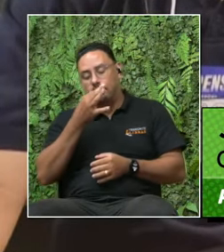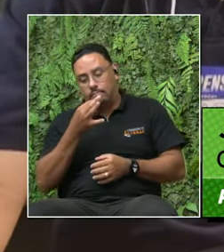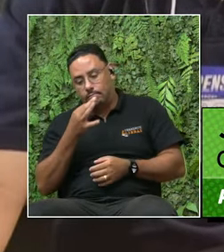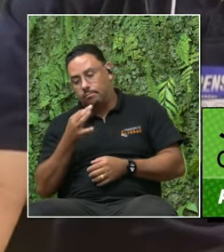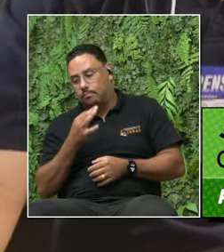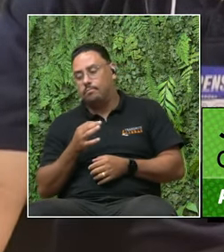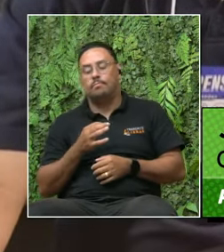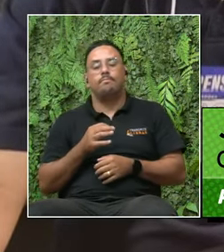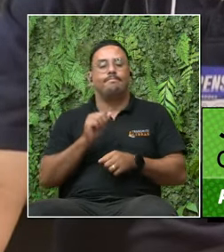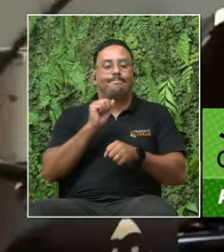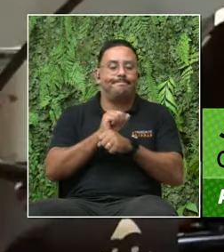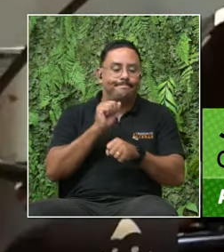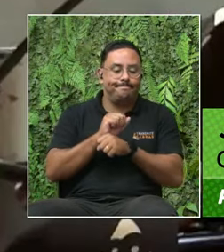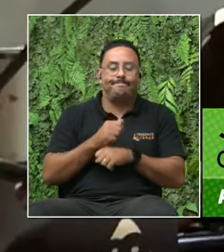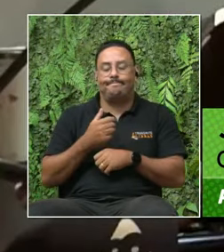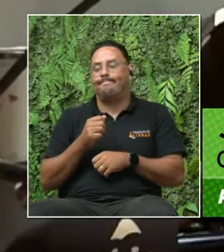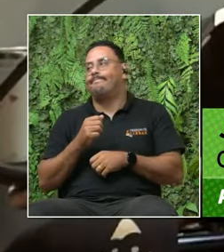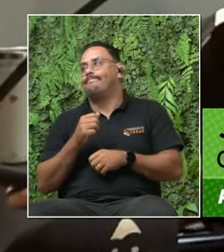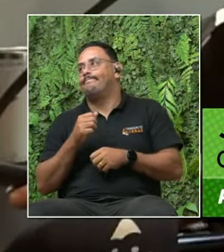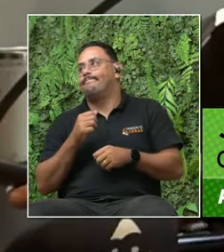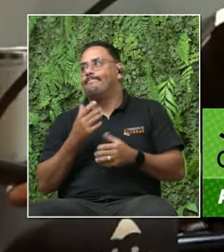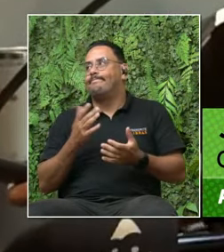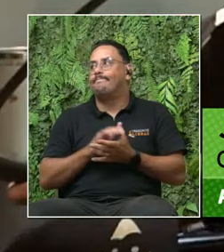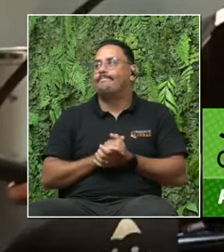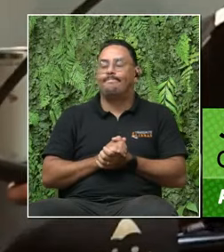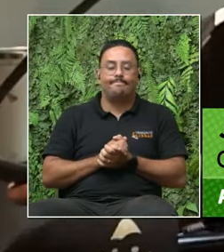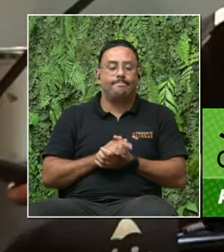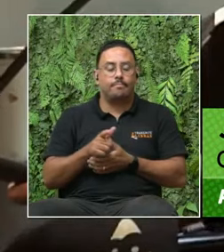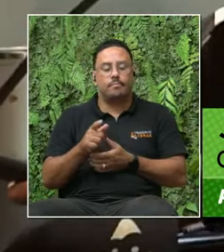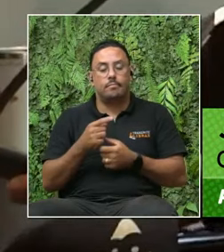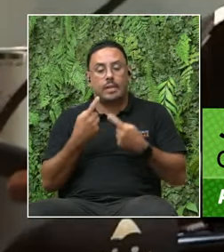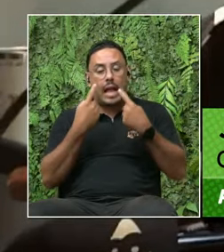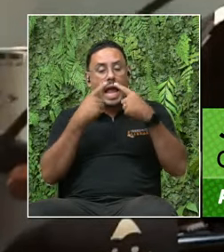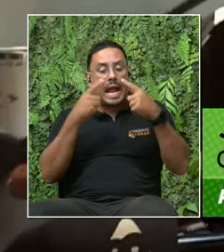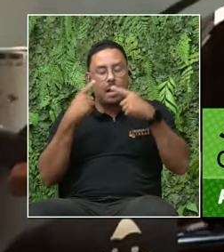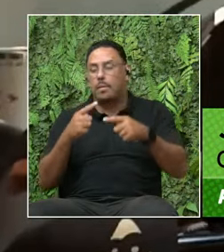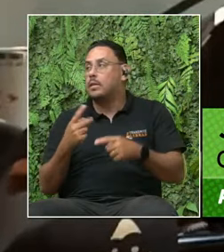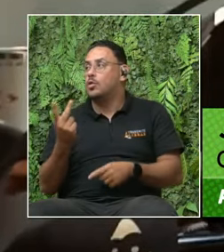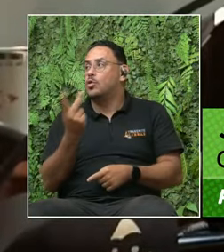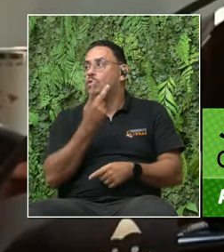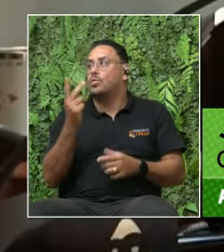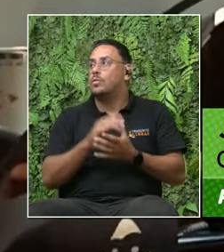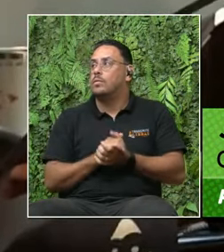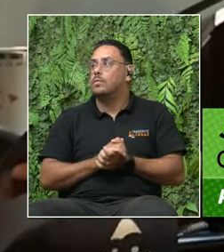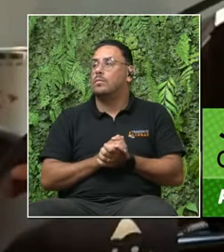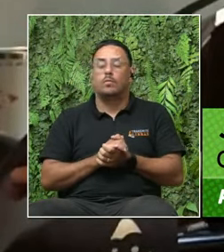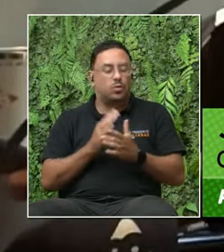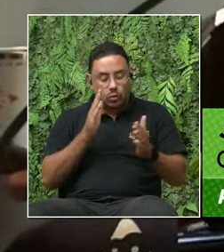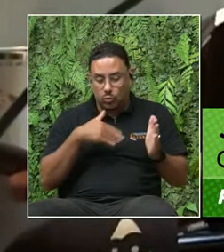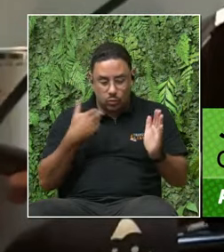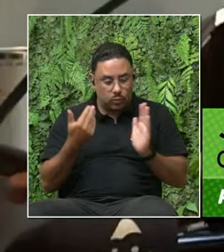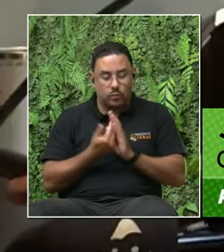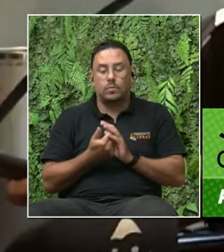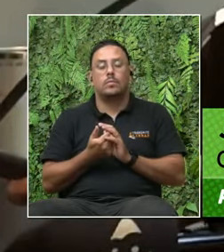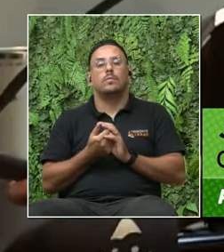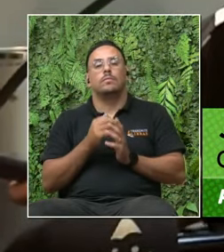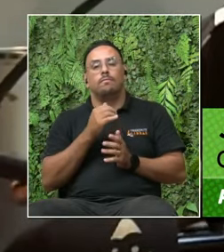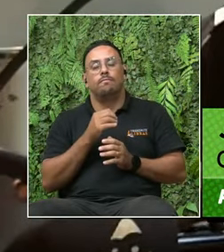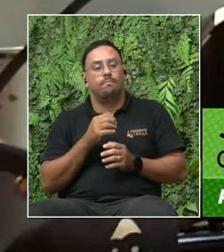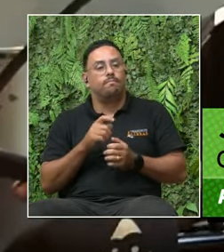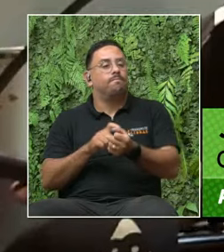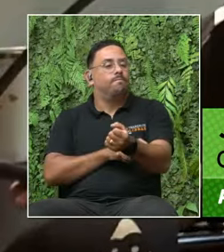Ah não ruim né picotando o jogo né É o reclamação de ambos os lados né todo mundo saiu insatisfeito com a